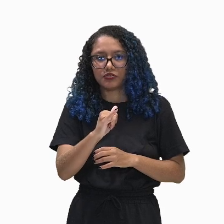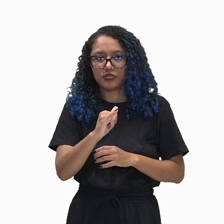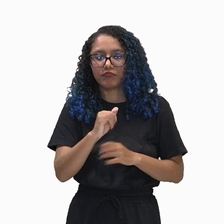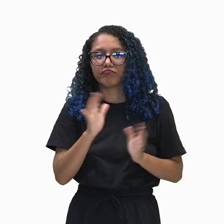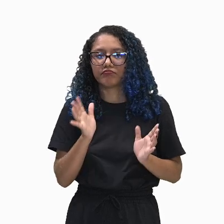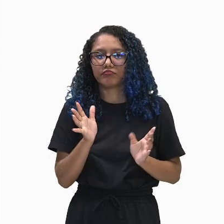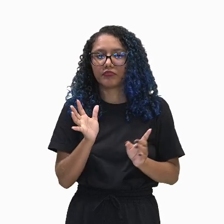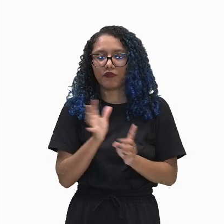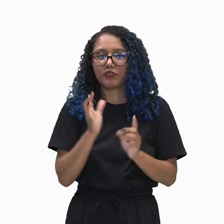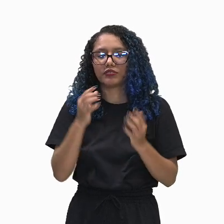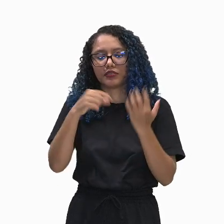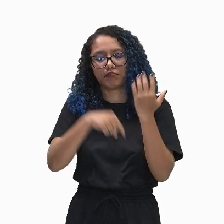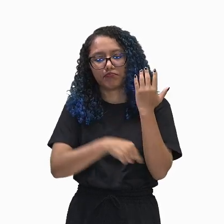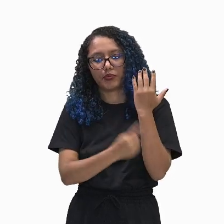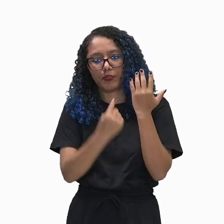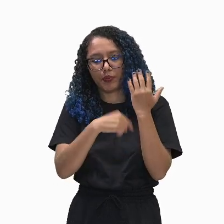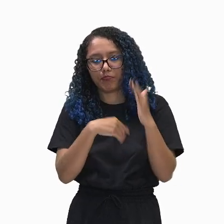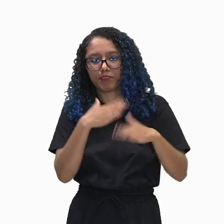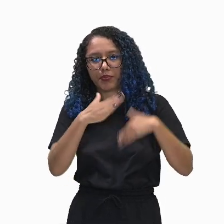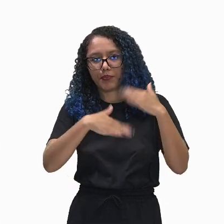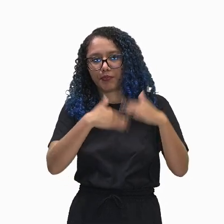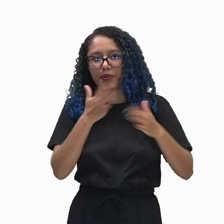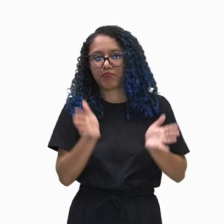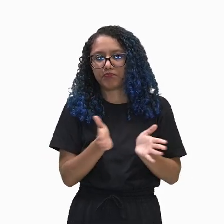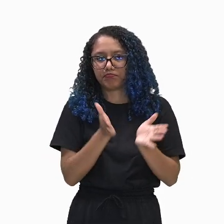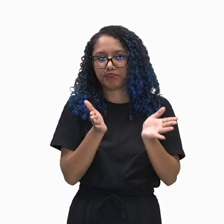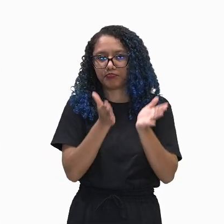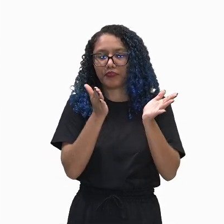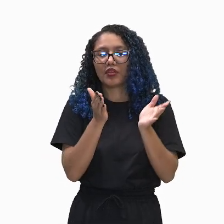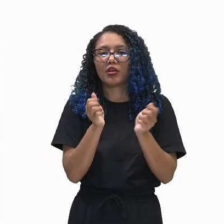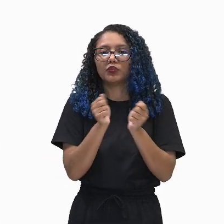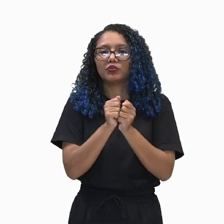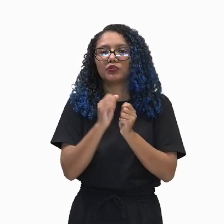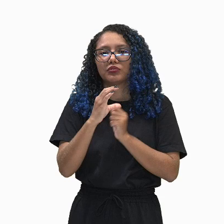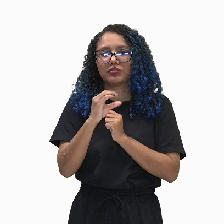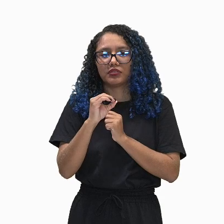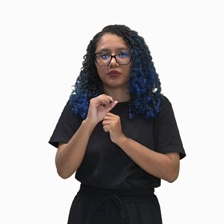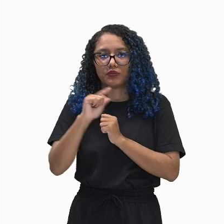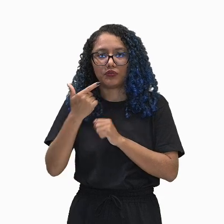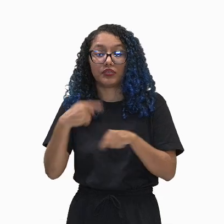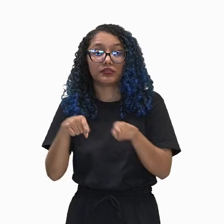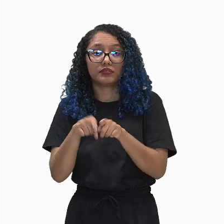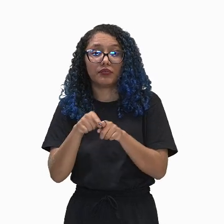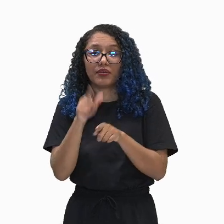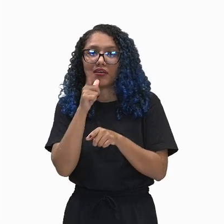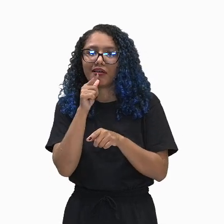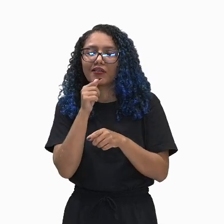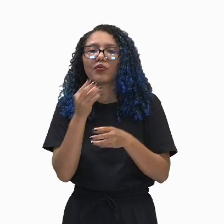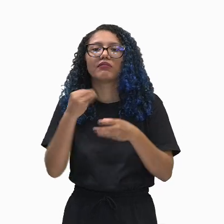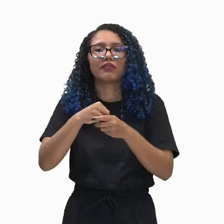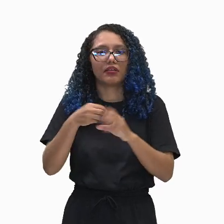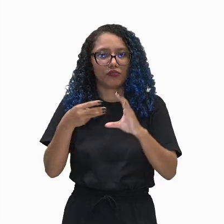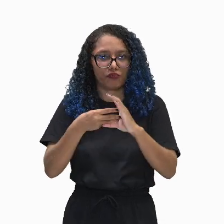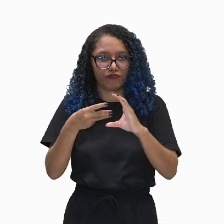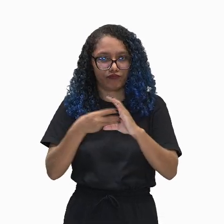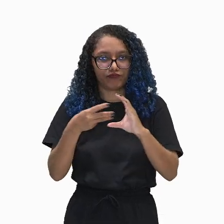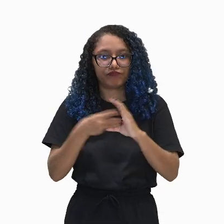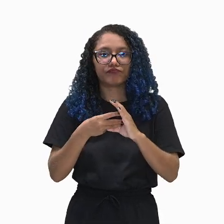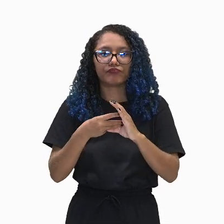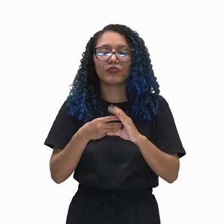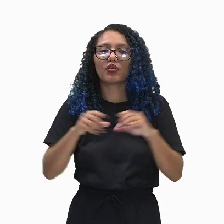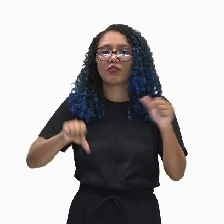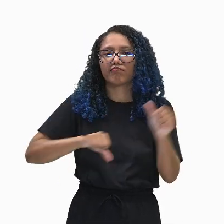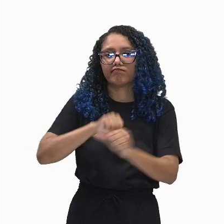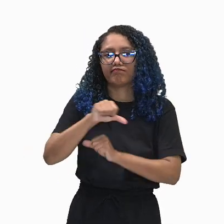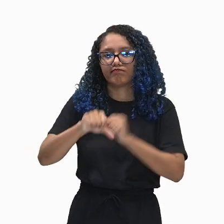fotossíntese, onde, junto com o dióxido de carbono e a água já presentes na célula, eles vão ser